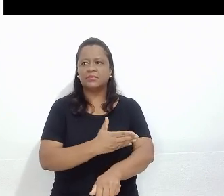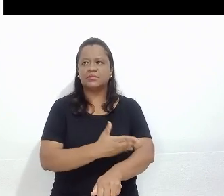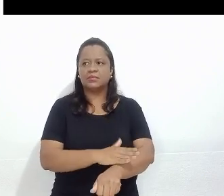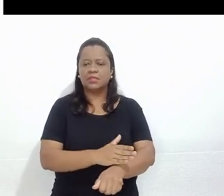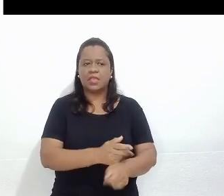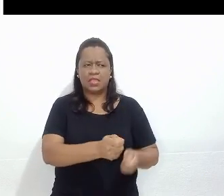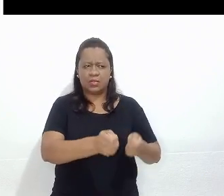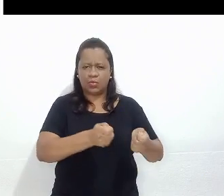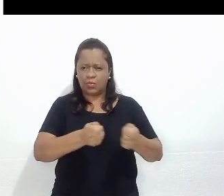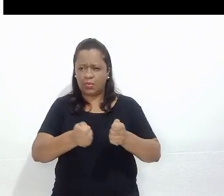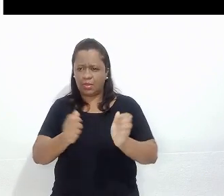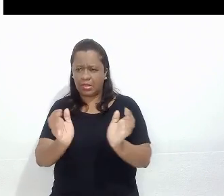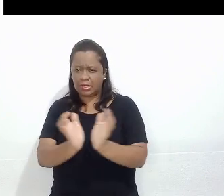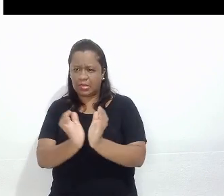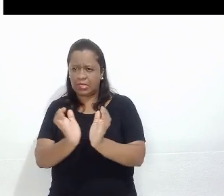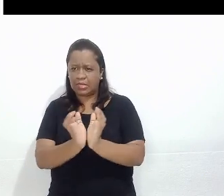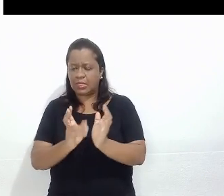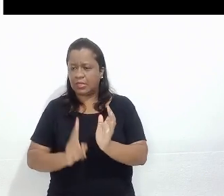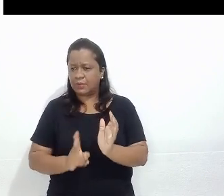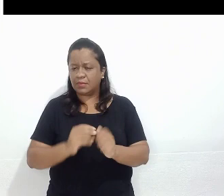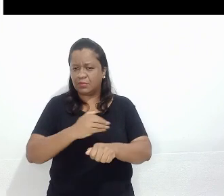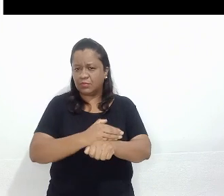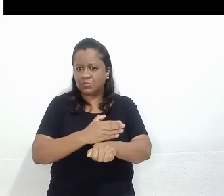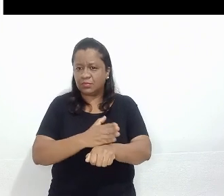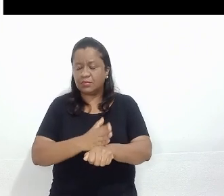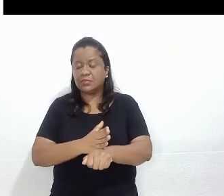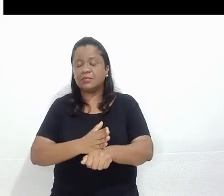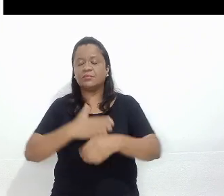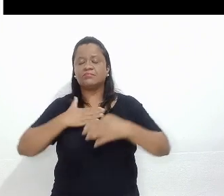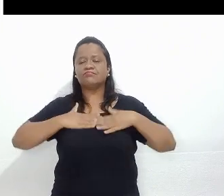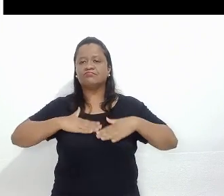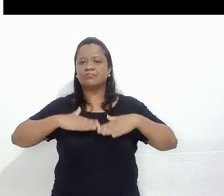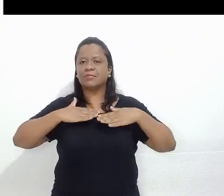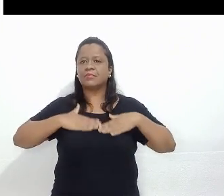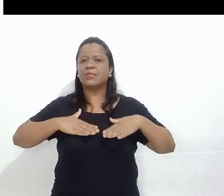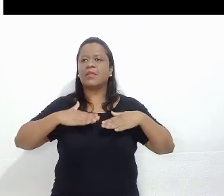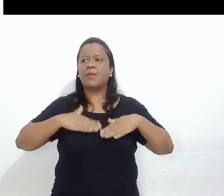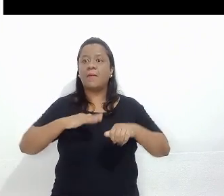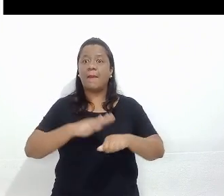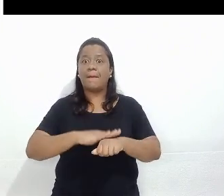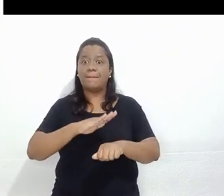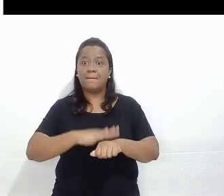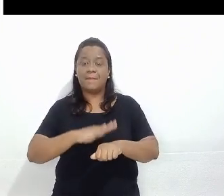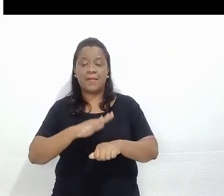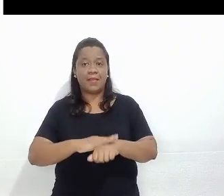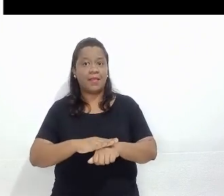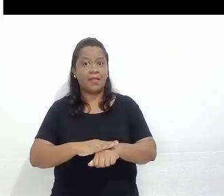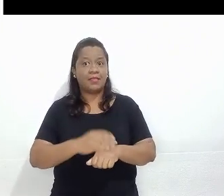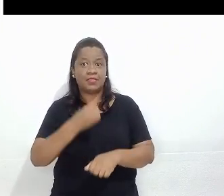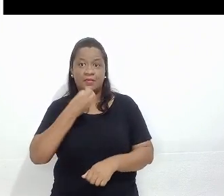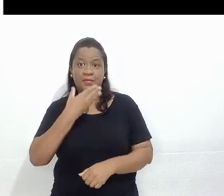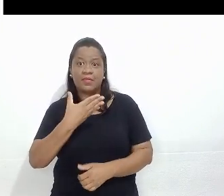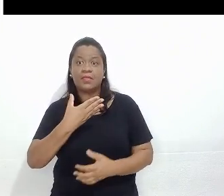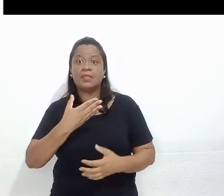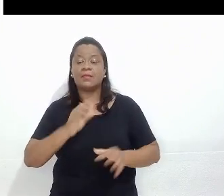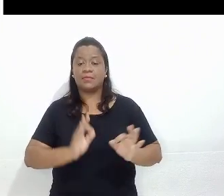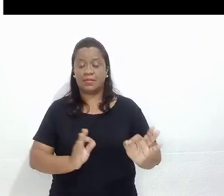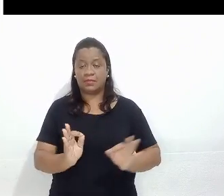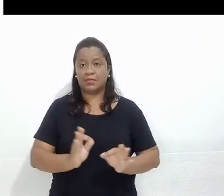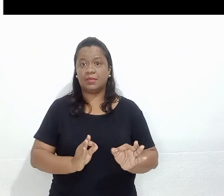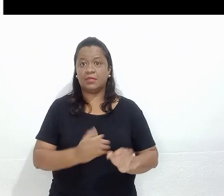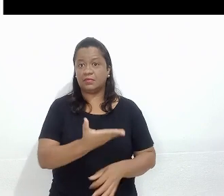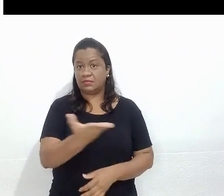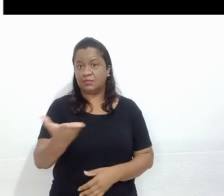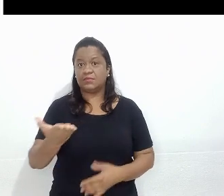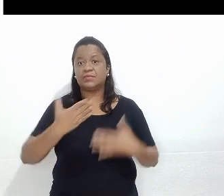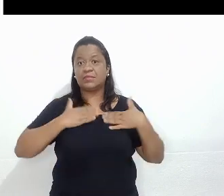equipe o tempo inteiro, por isso mantenha sempre a calma. E quanto mais bem preparado você estiver, mais calmo também você vai